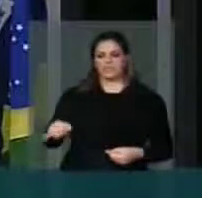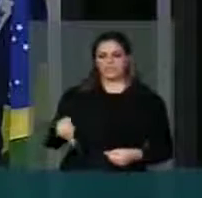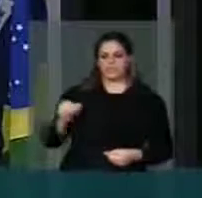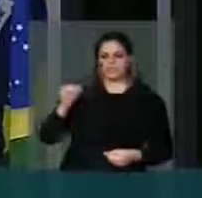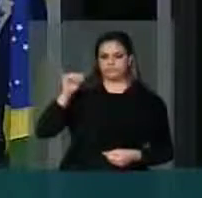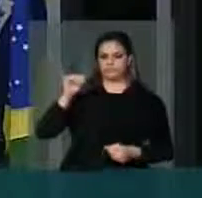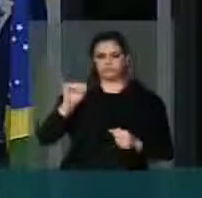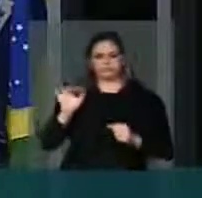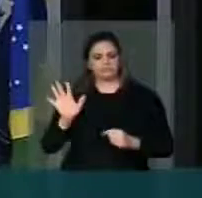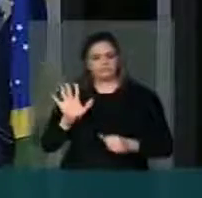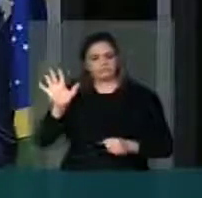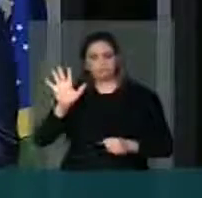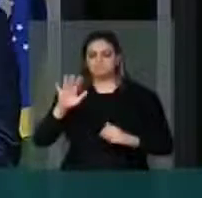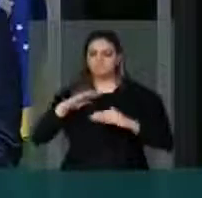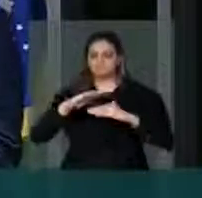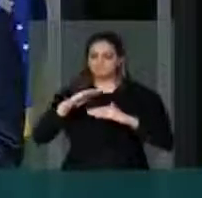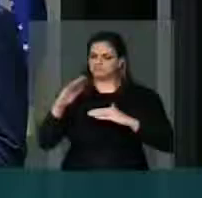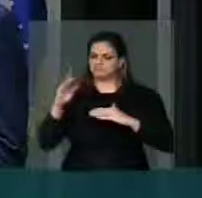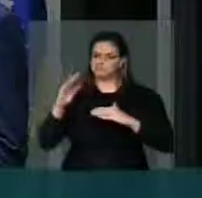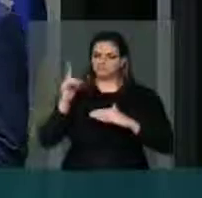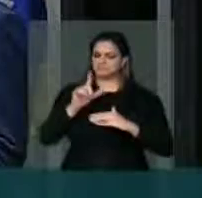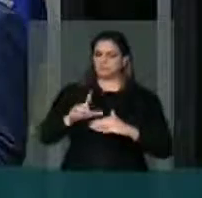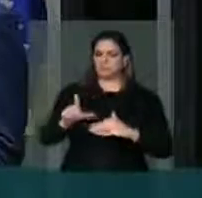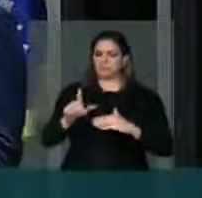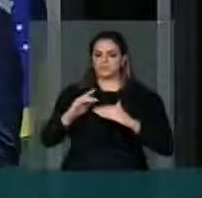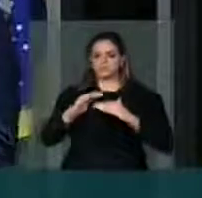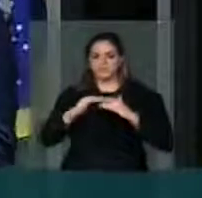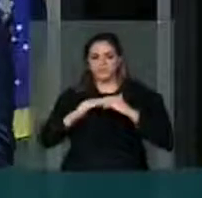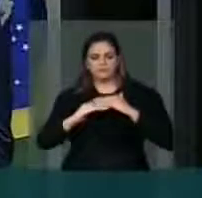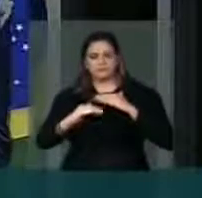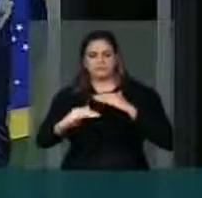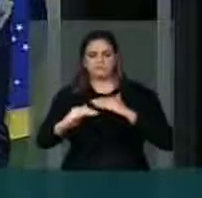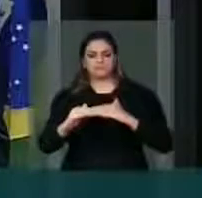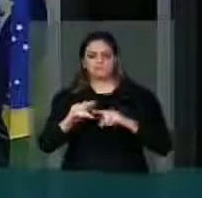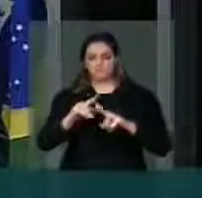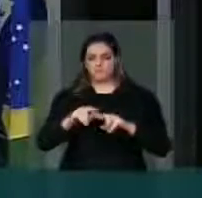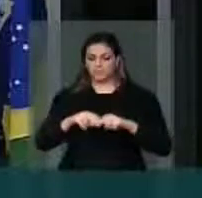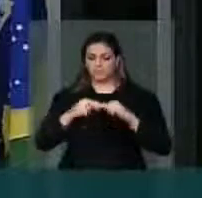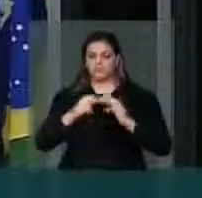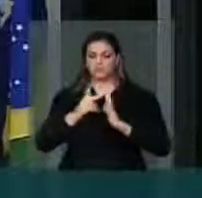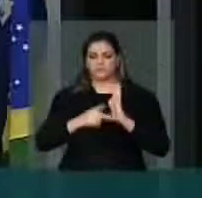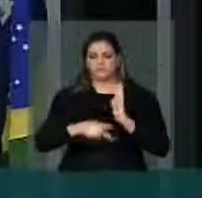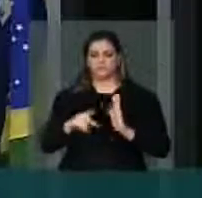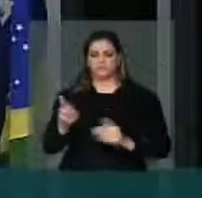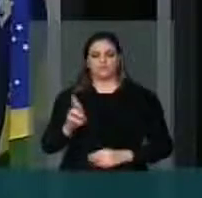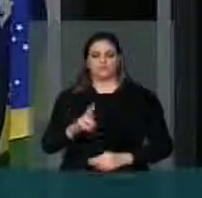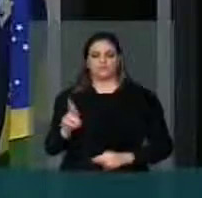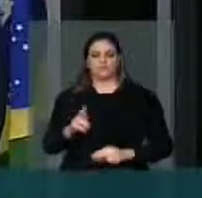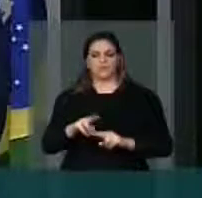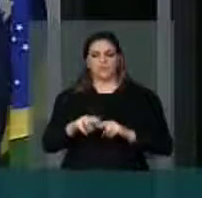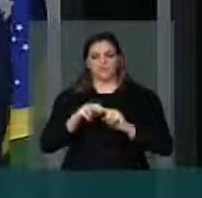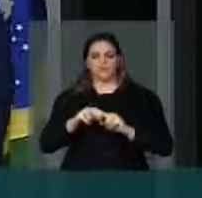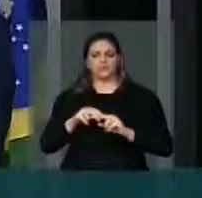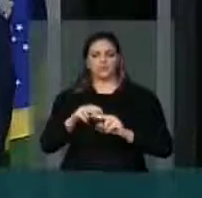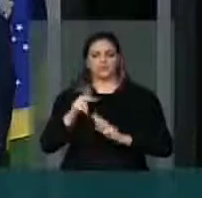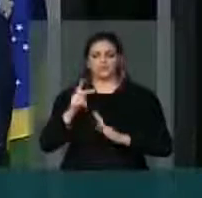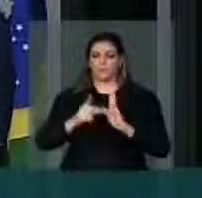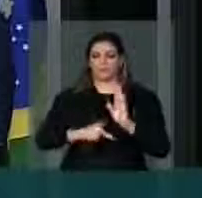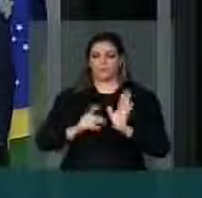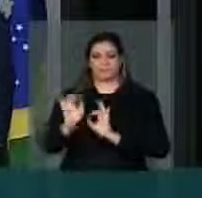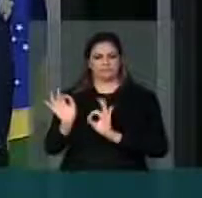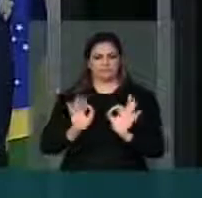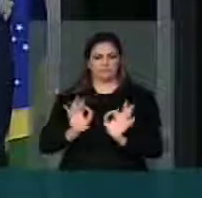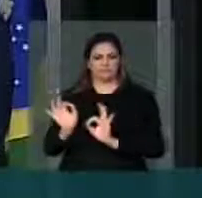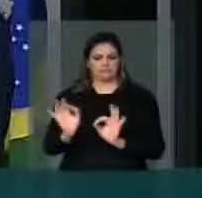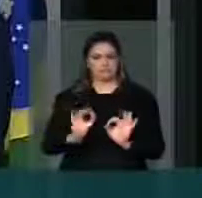mediante a implantação e execução do Plano Real. Era imprescindível que se adotasse, então, um amplo e contundente programa de estabilização e